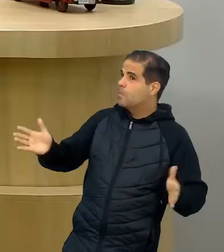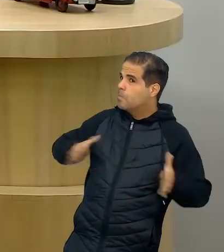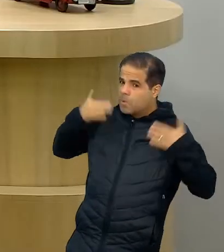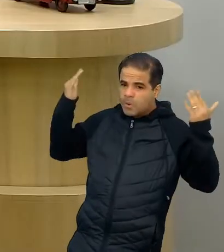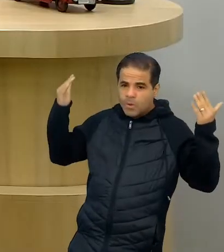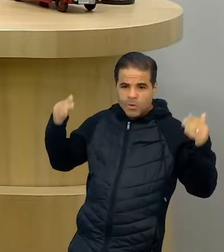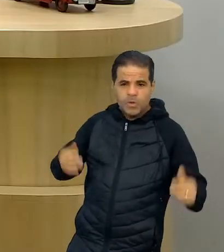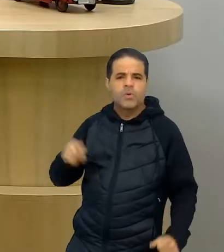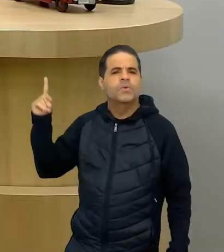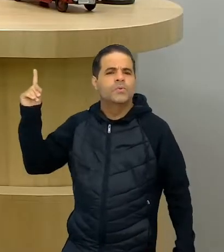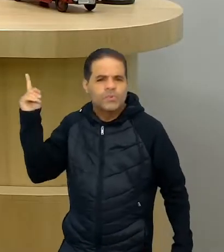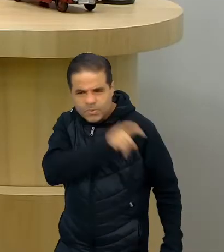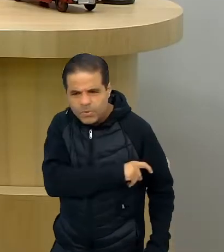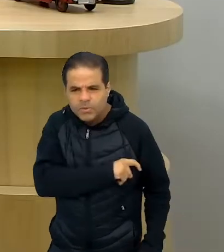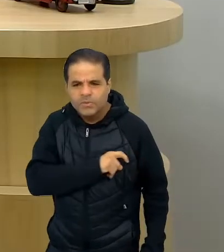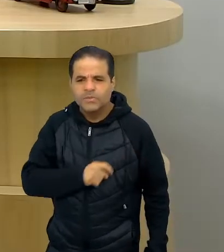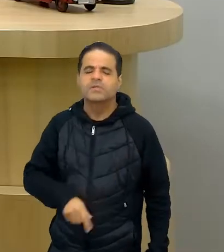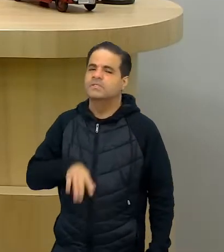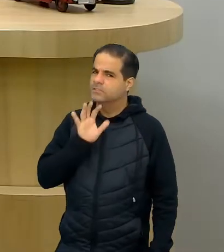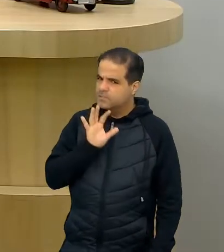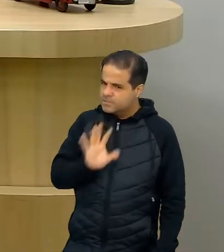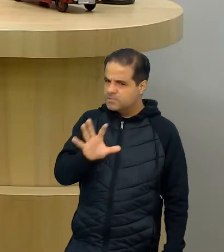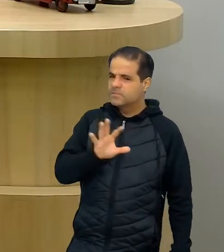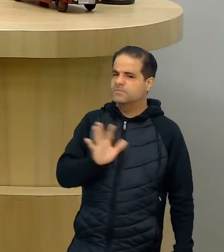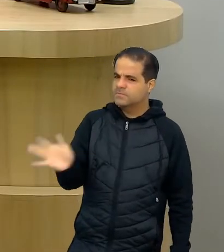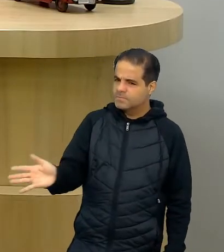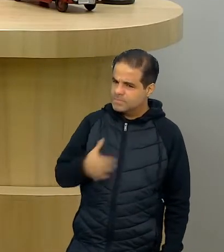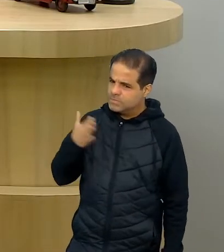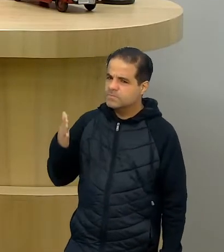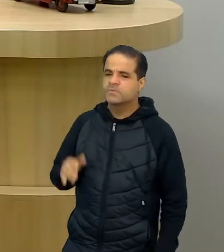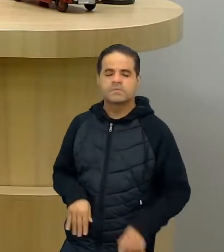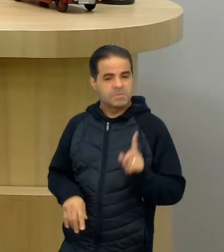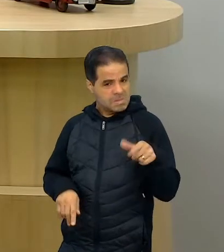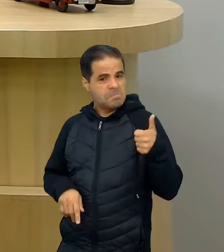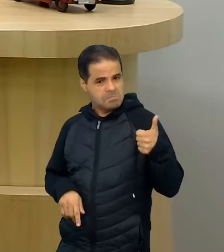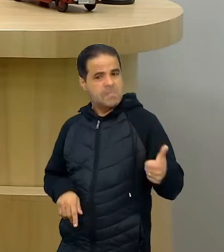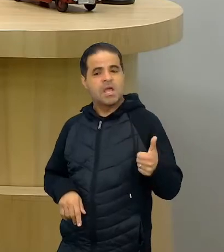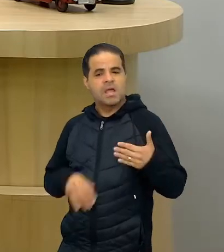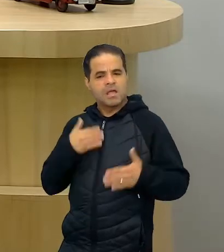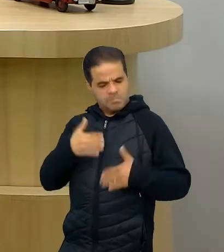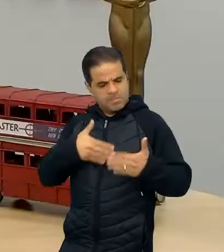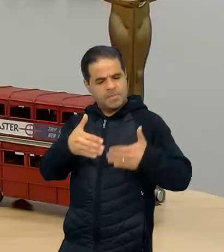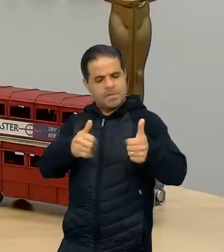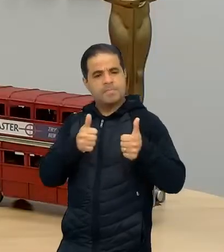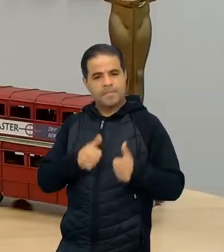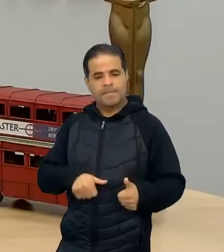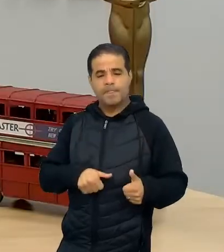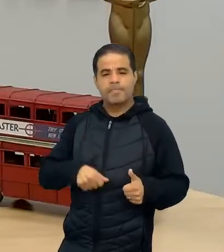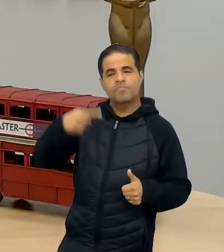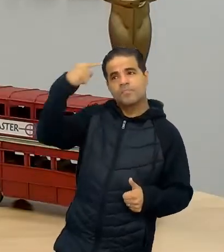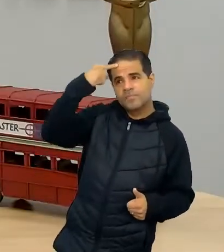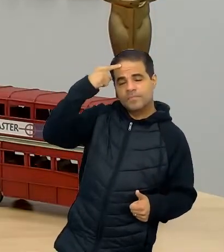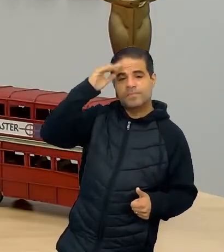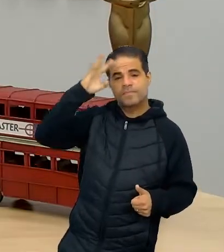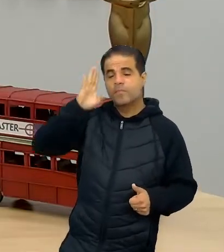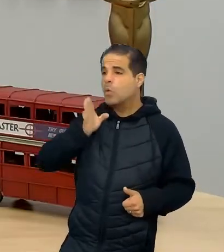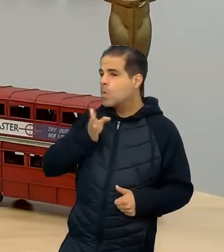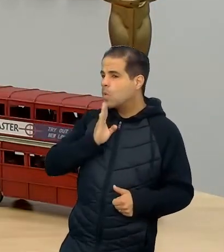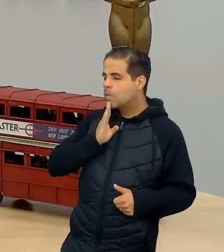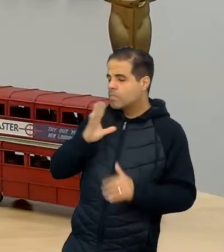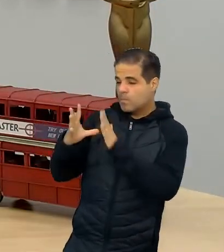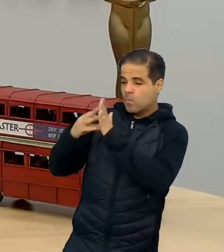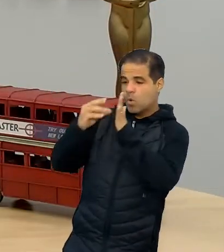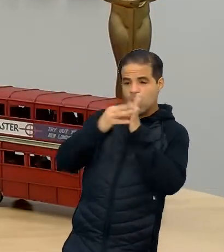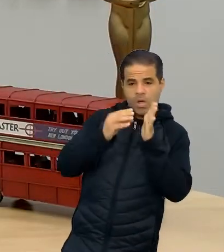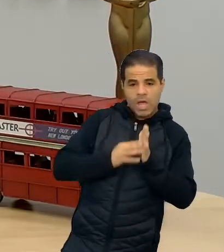muito difícil. Então. Difícil. Difícil. Mas você foi Loucura. bem. Foi mais ou menos. E agora, já pensou se você fosse conhecedora da